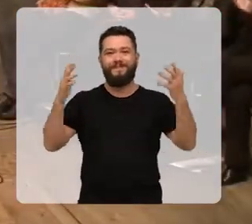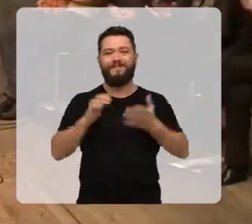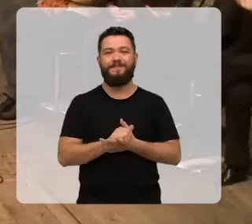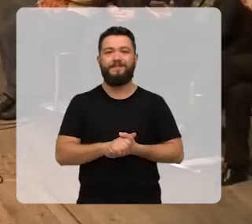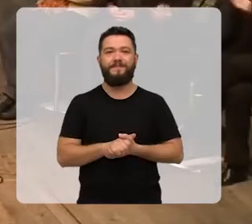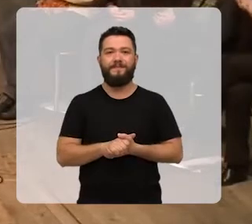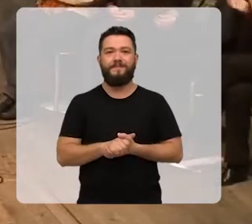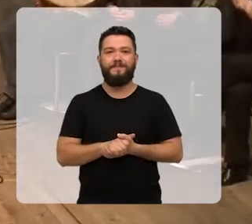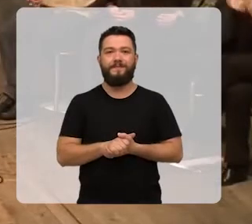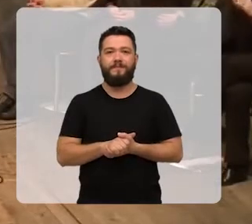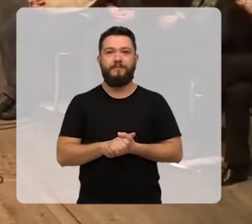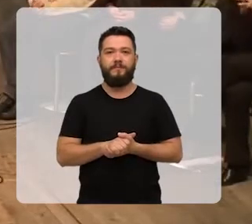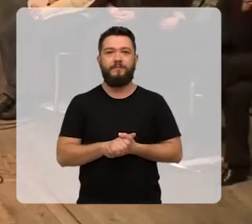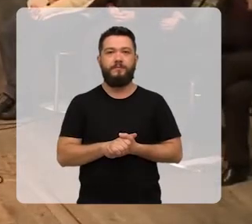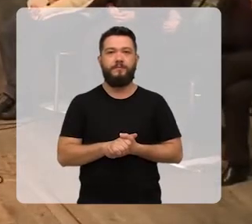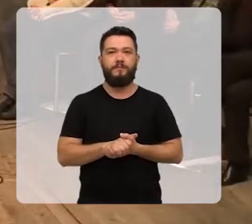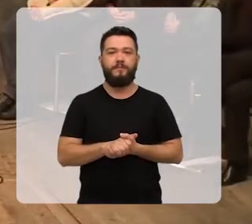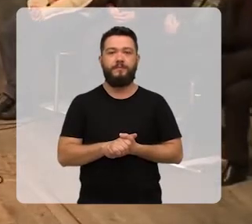mais uma questão